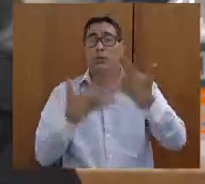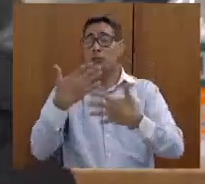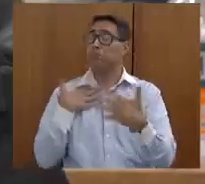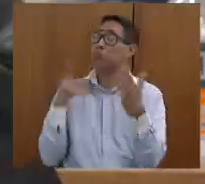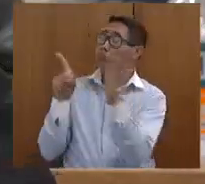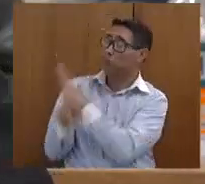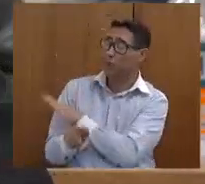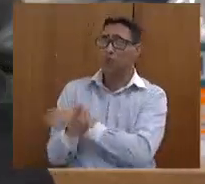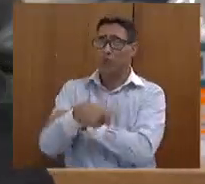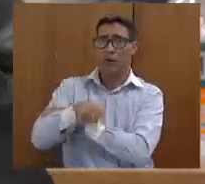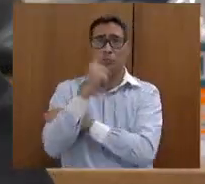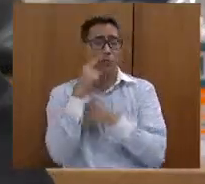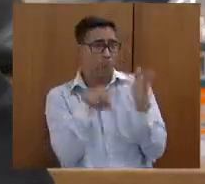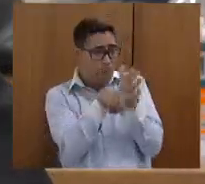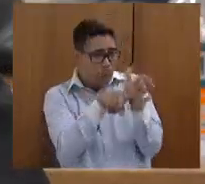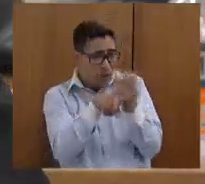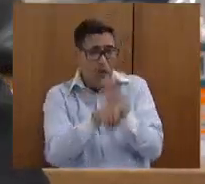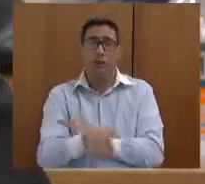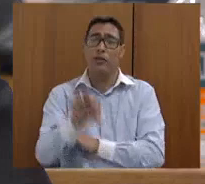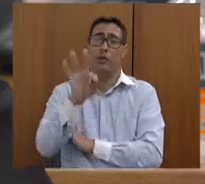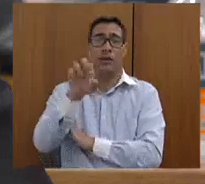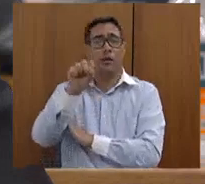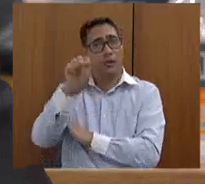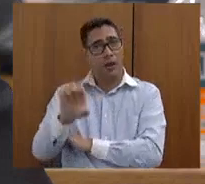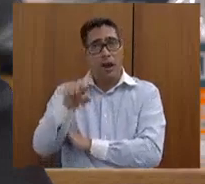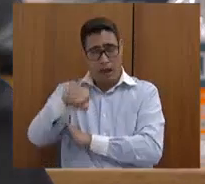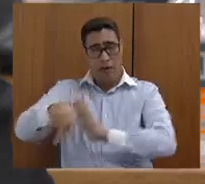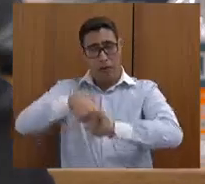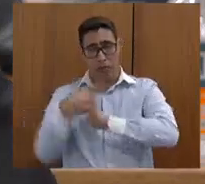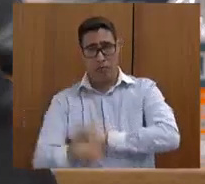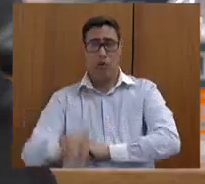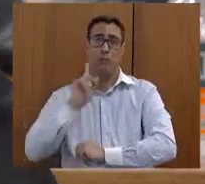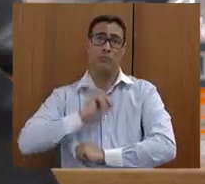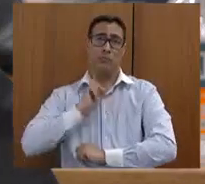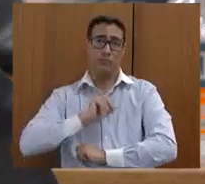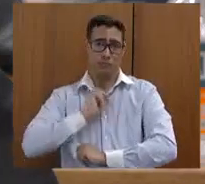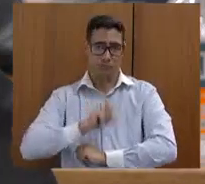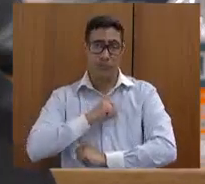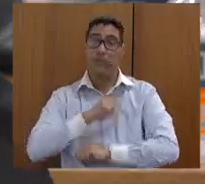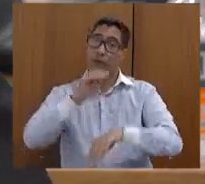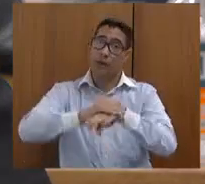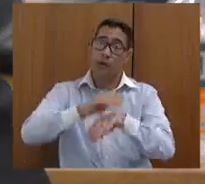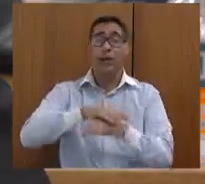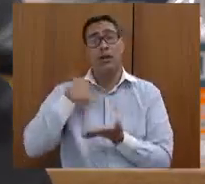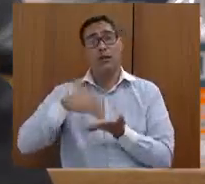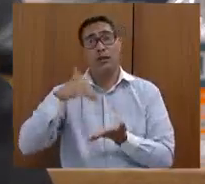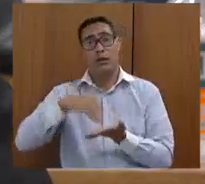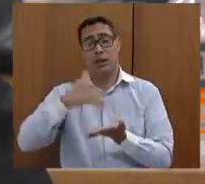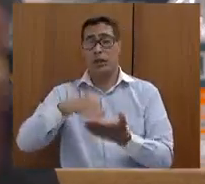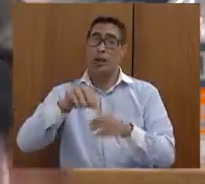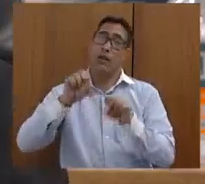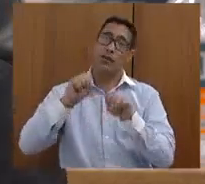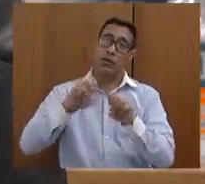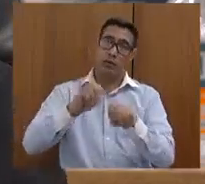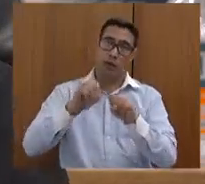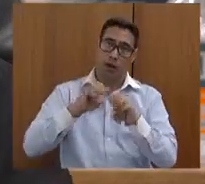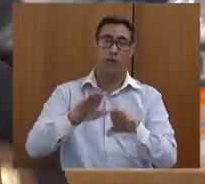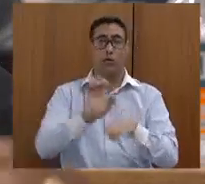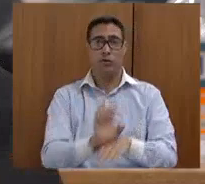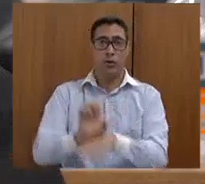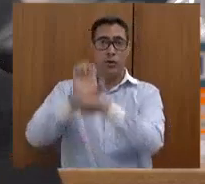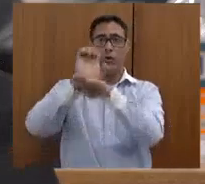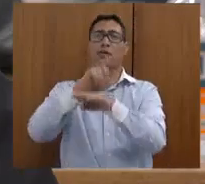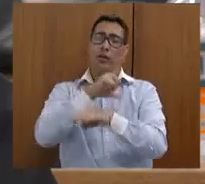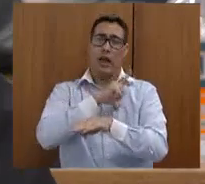diante dessa pesquisa do Tribunal de Contas do Estado né se a Secretaria de Estado da Educação tem o